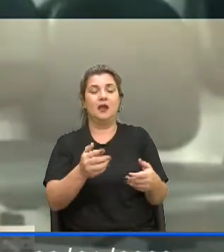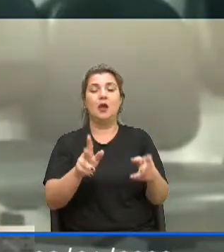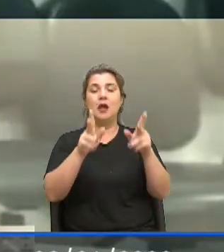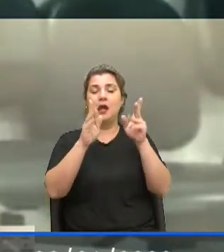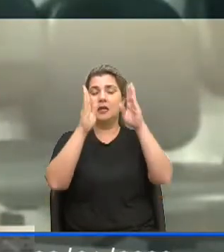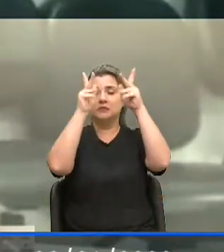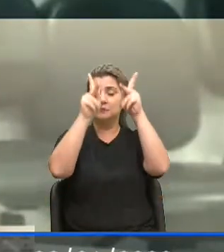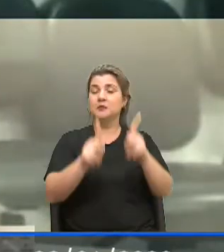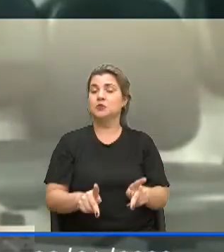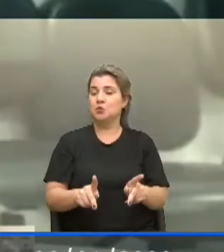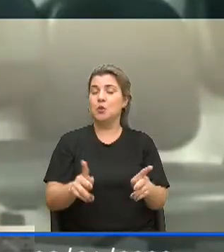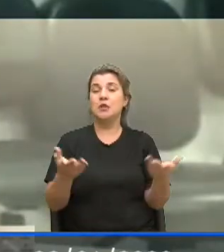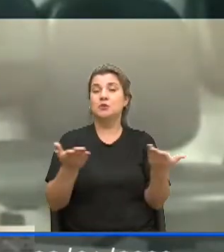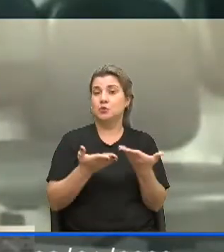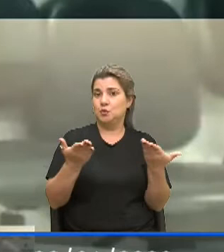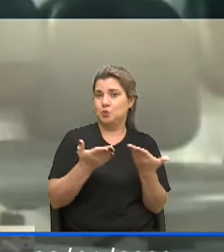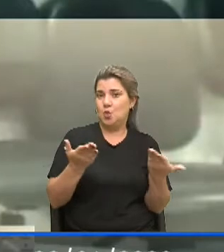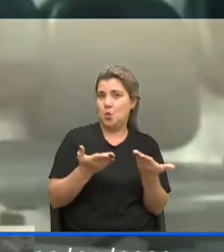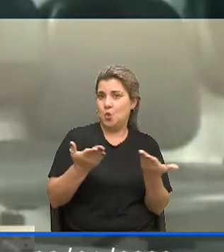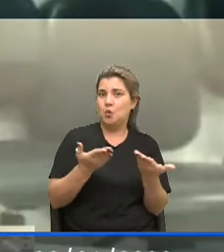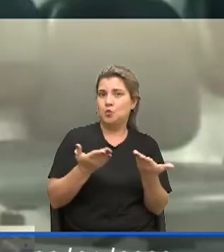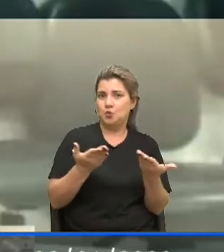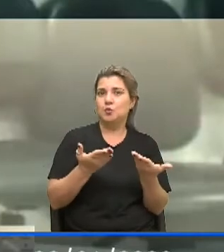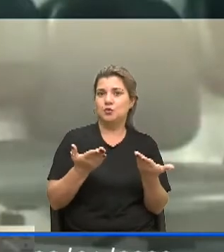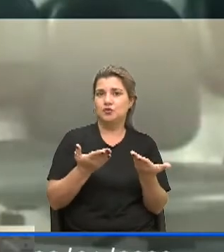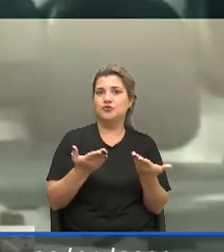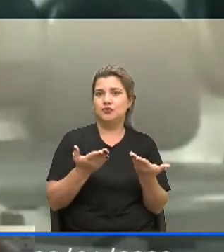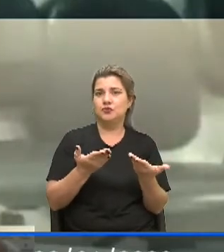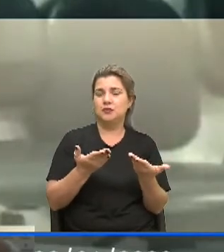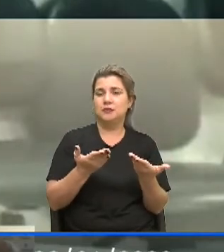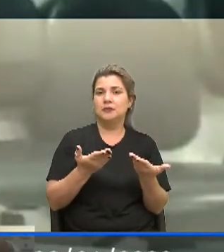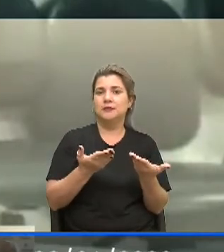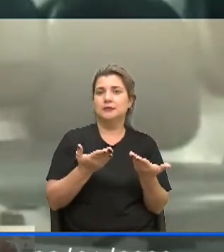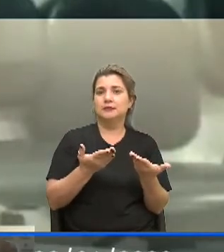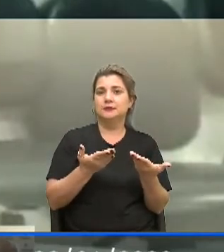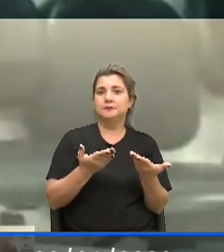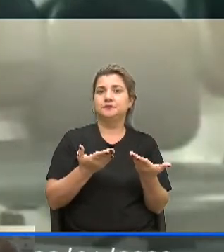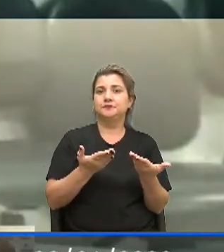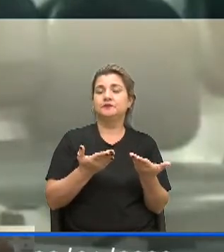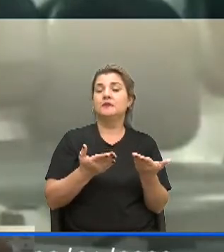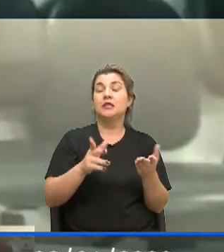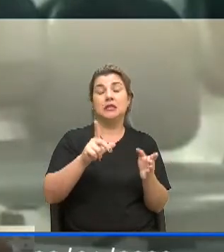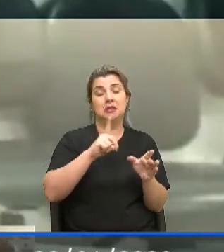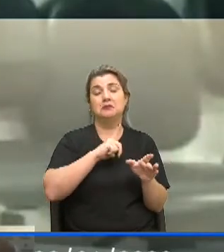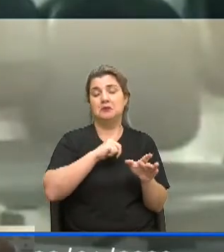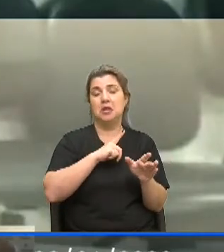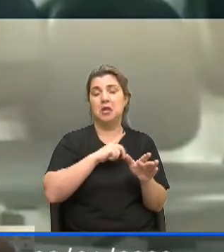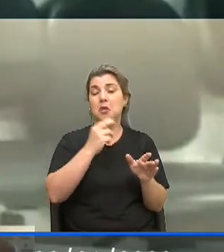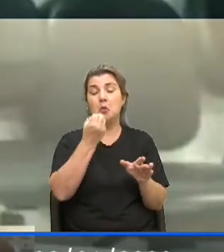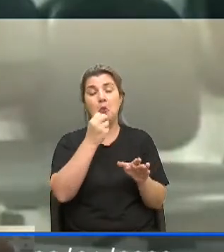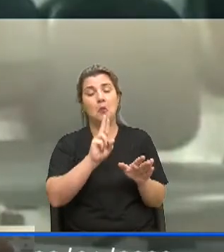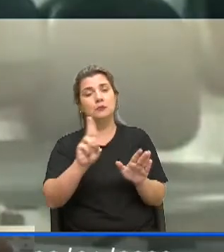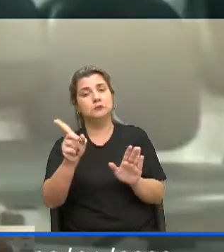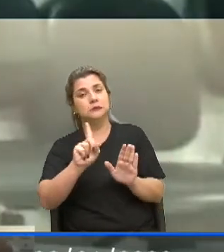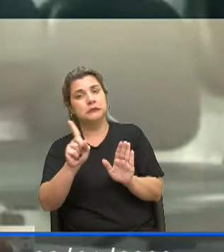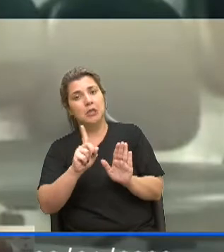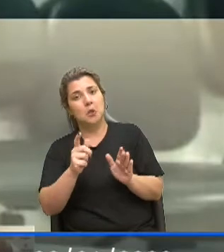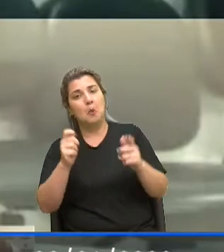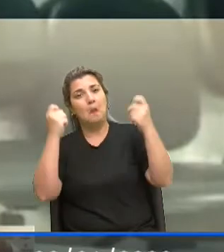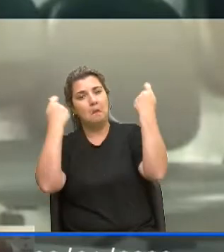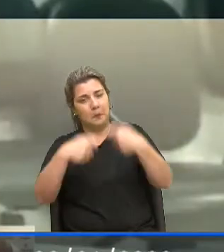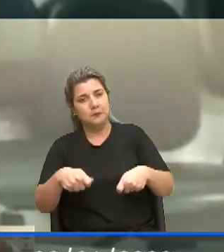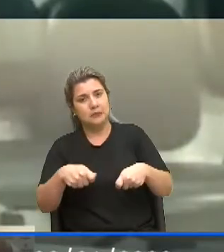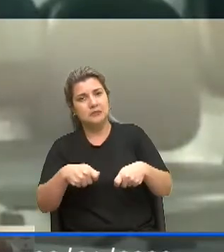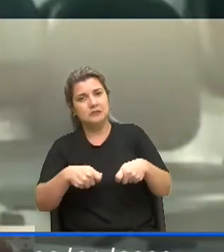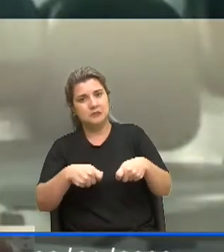maior vulnerabilidade para infecções associadas ao vírus de influenza, ou seja, com mais potencial de evoluírem